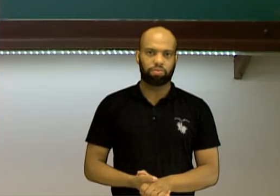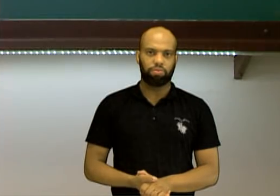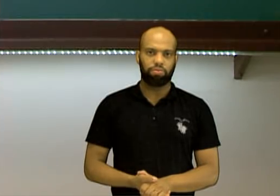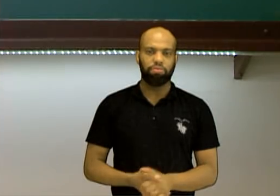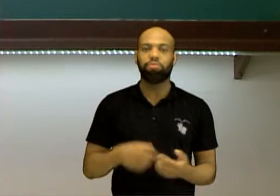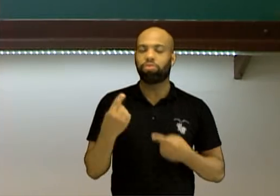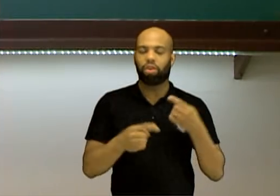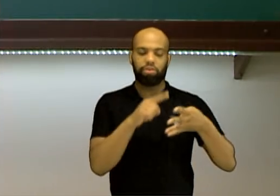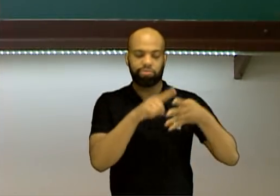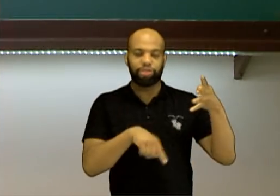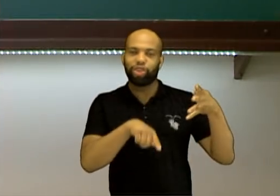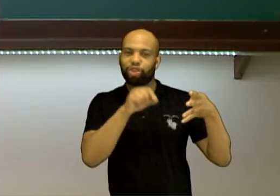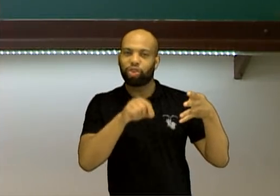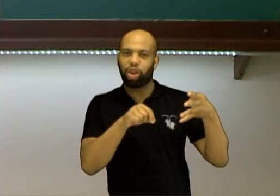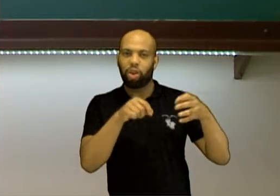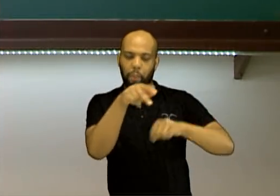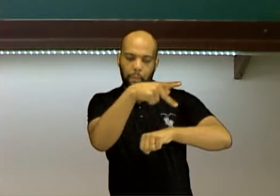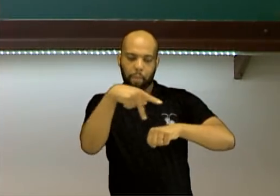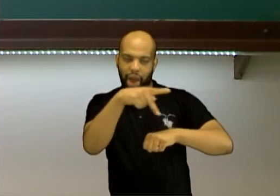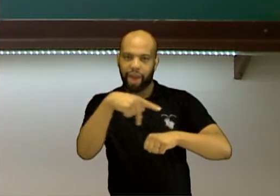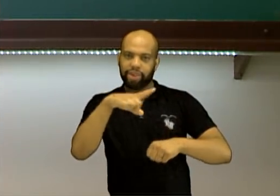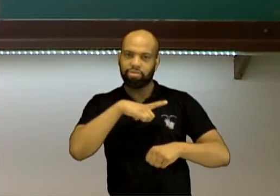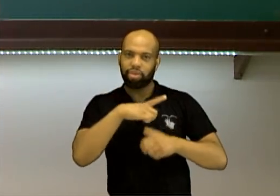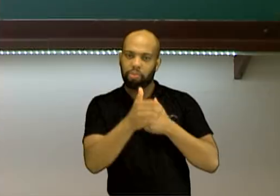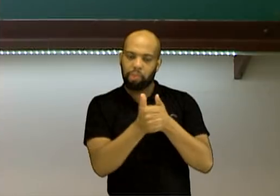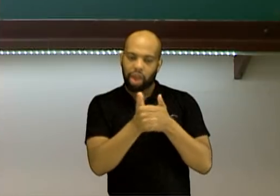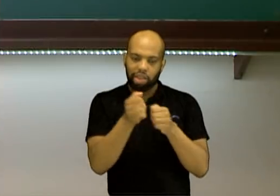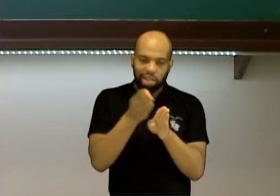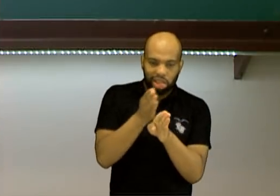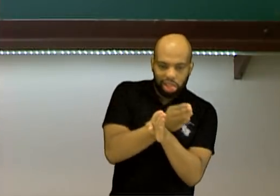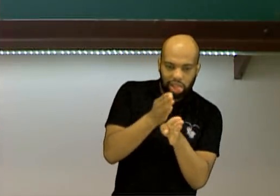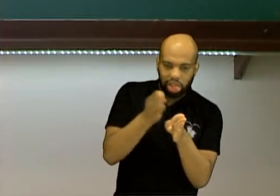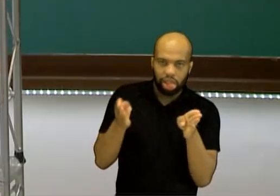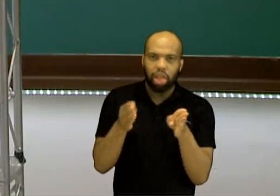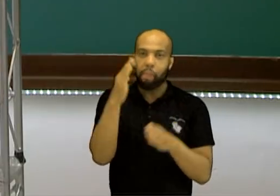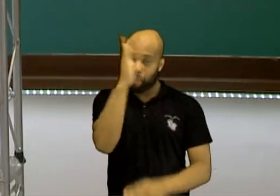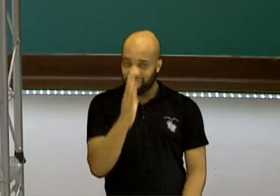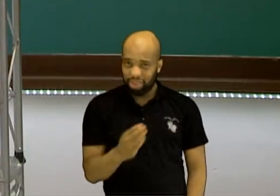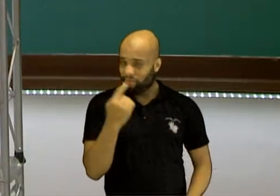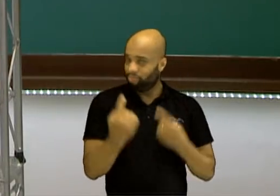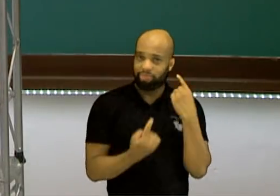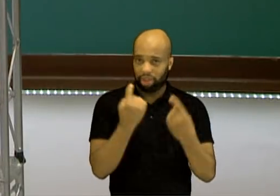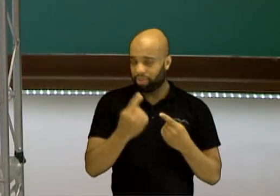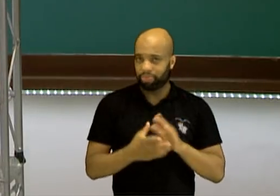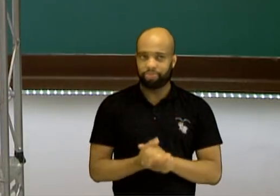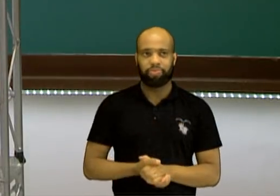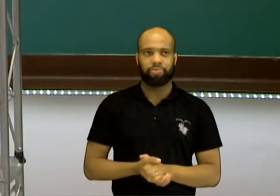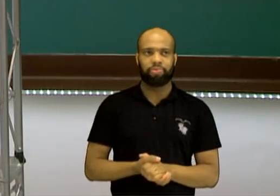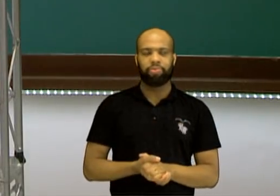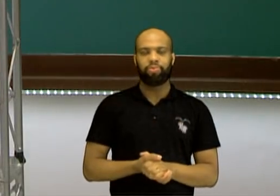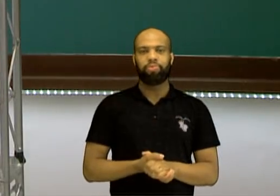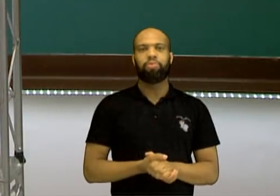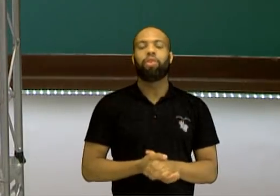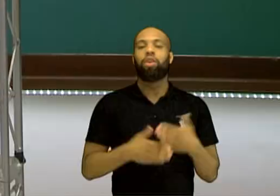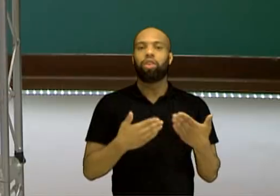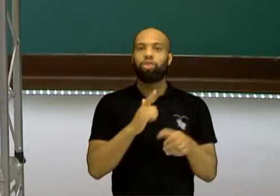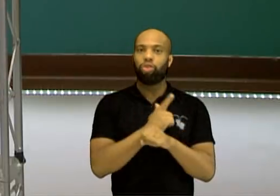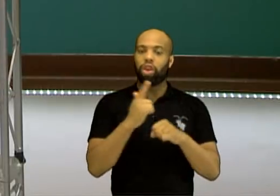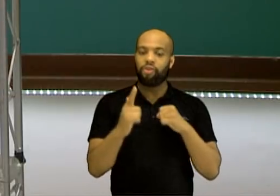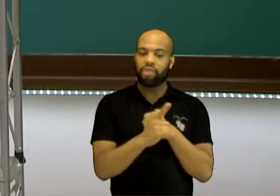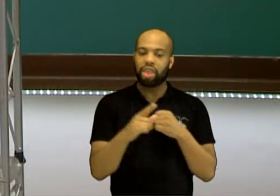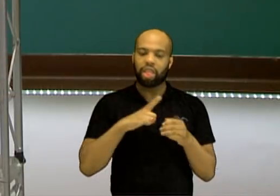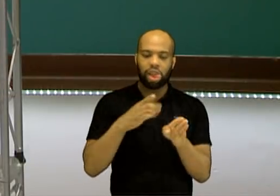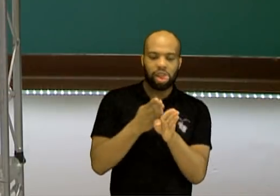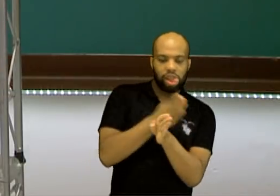Então, pessoal, vamos à correção do nosso terceiro quiz, o último quiz da aula Paraná, de Geografia. Uma das